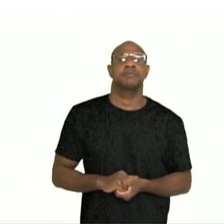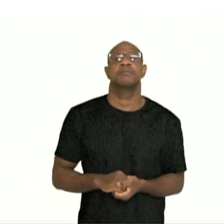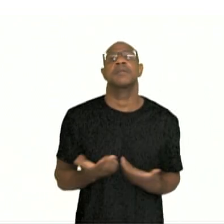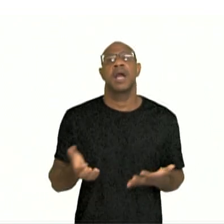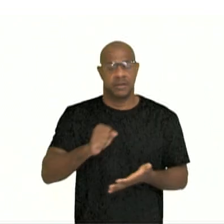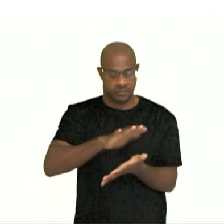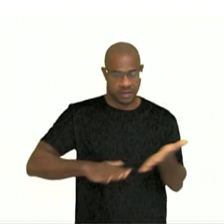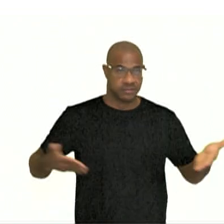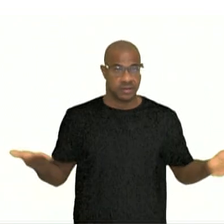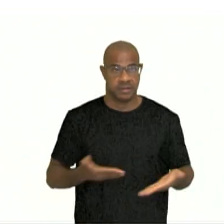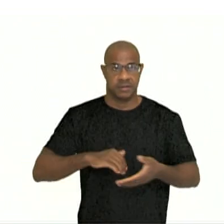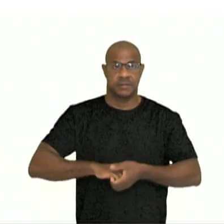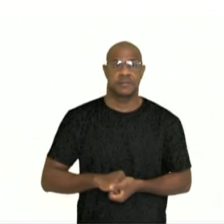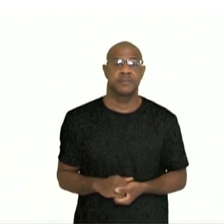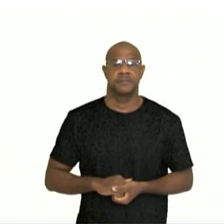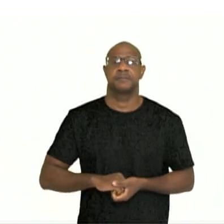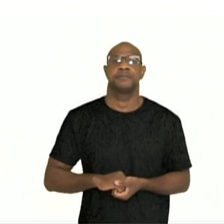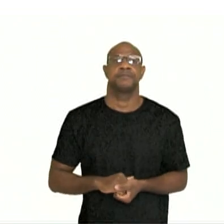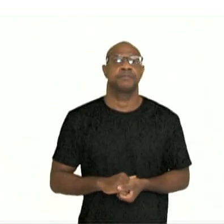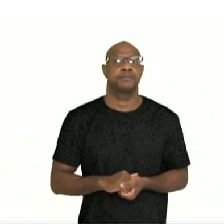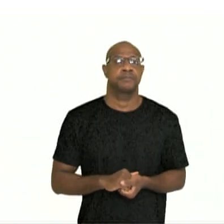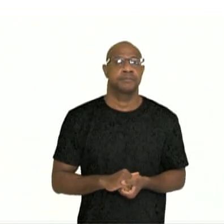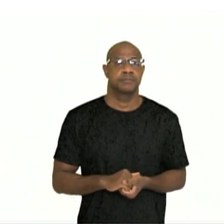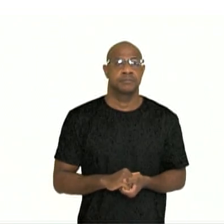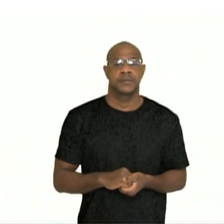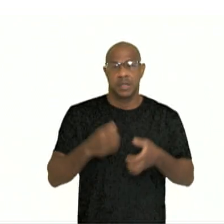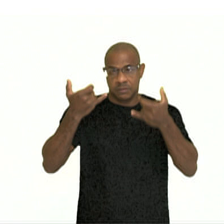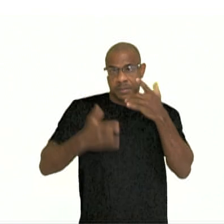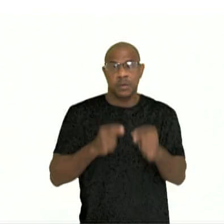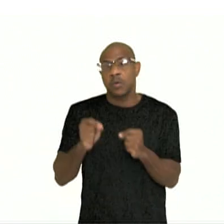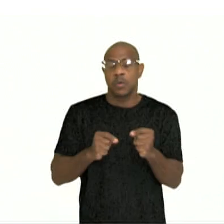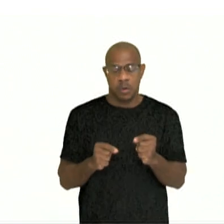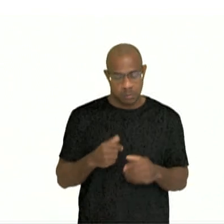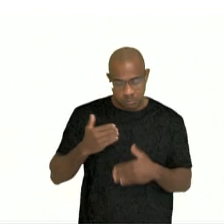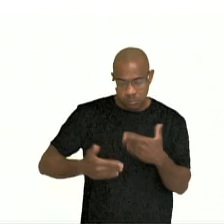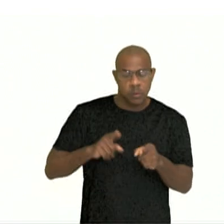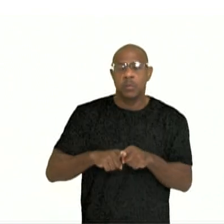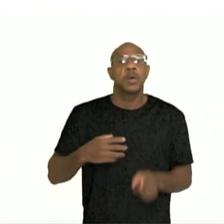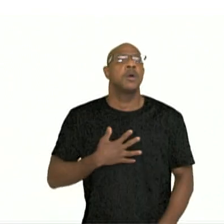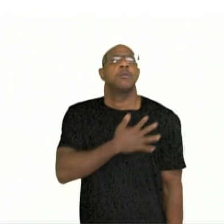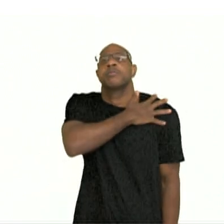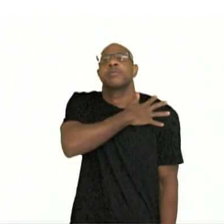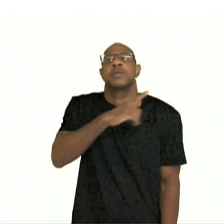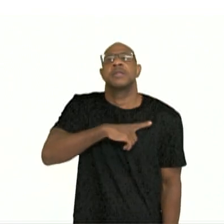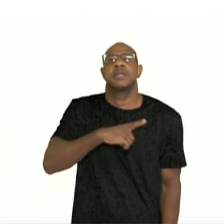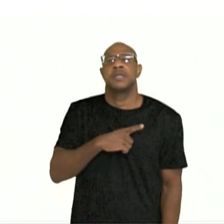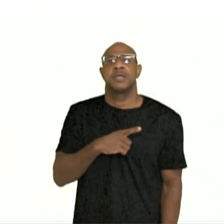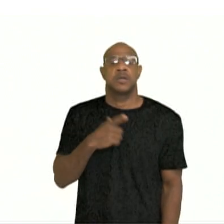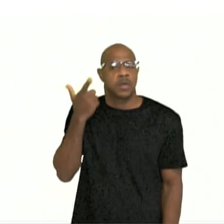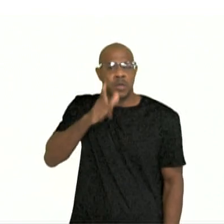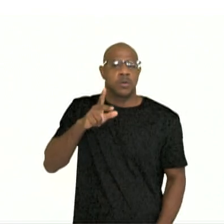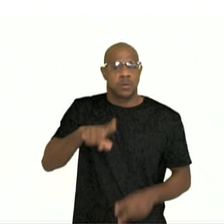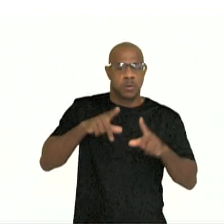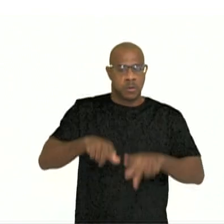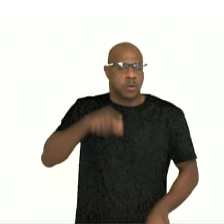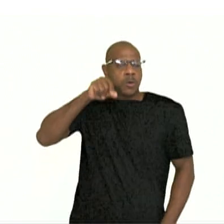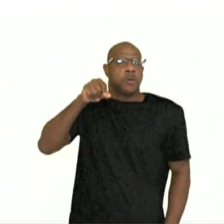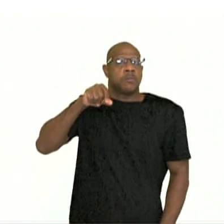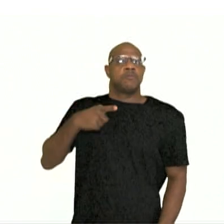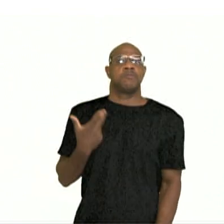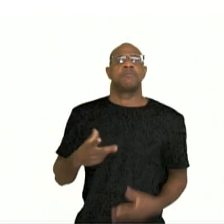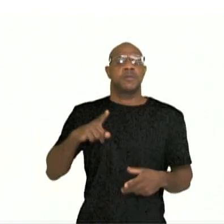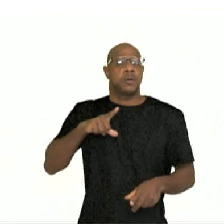Então, pessoal, mais uma atividade para vocês. Explica o processo que levou os militares a terem grande prestígio ao ponto de Sila